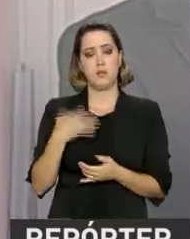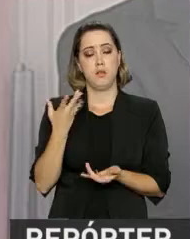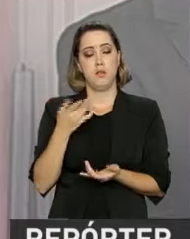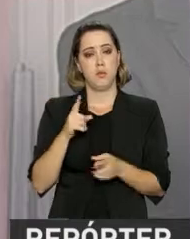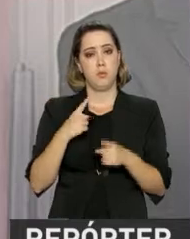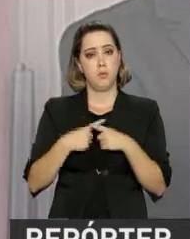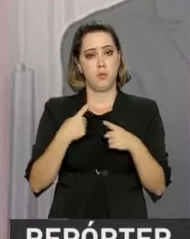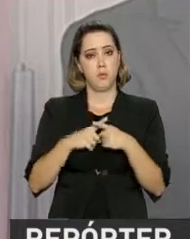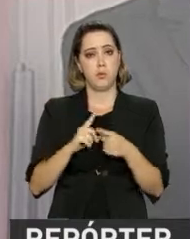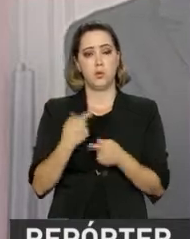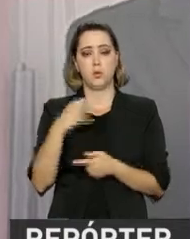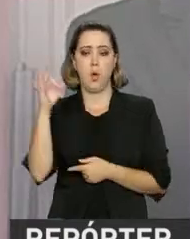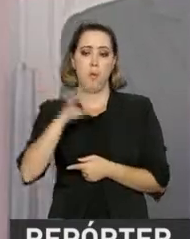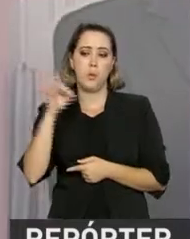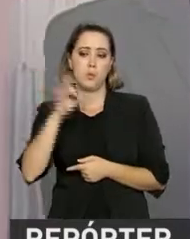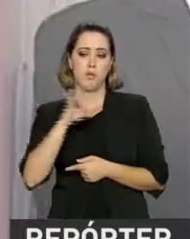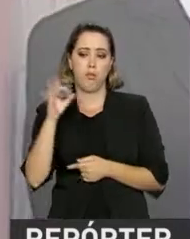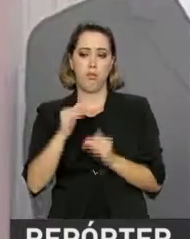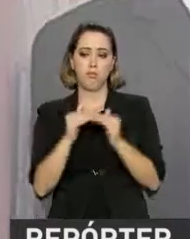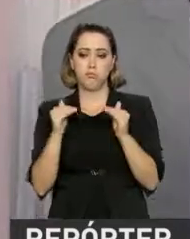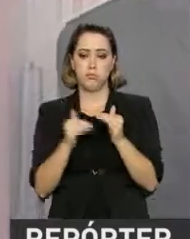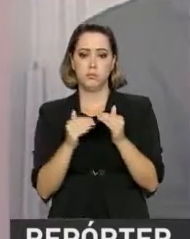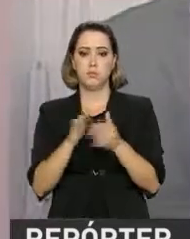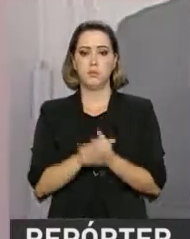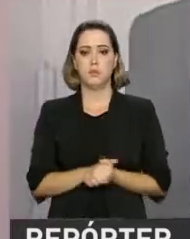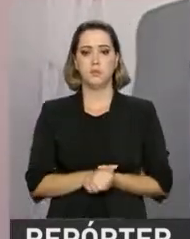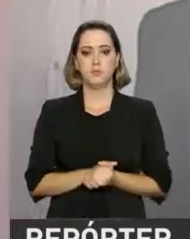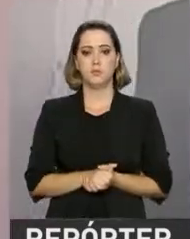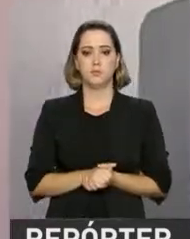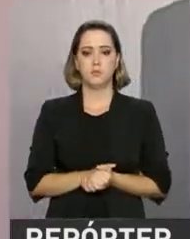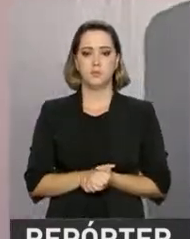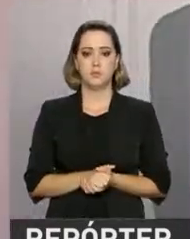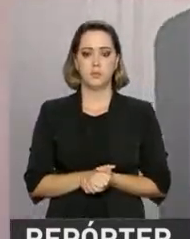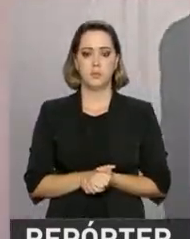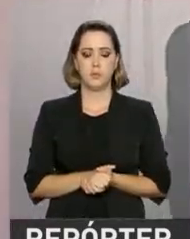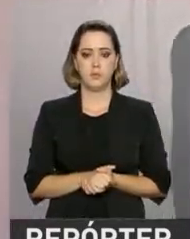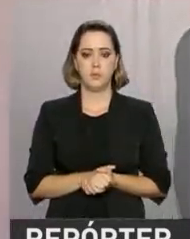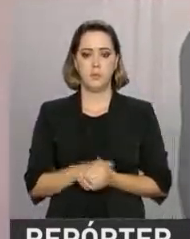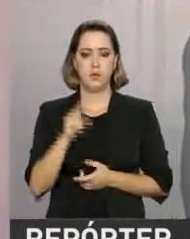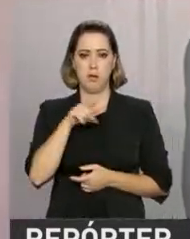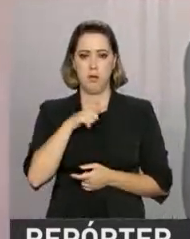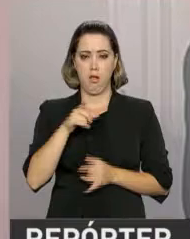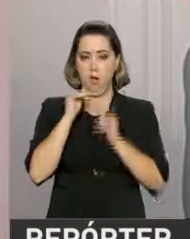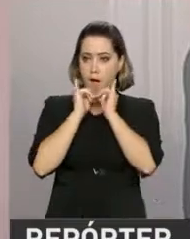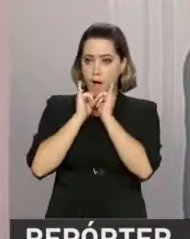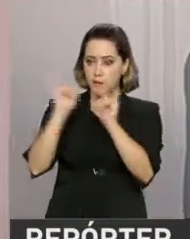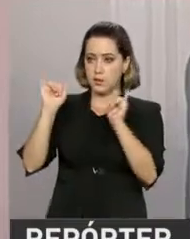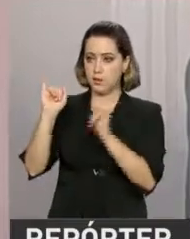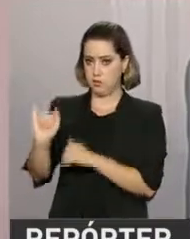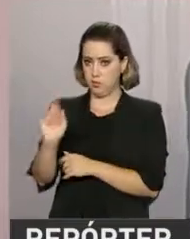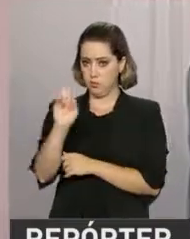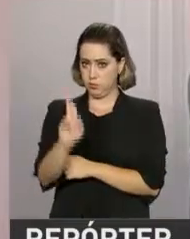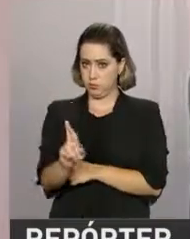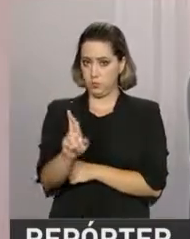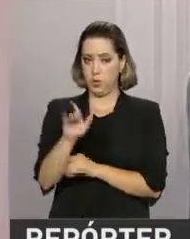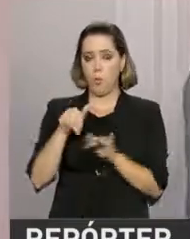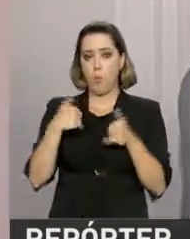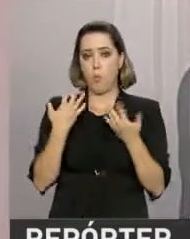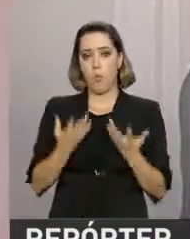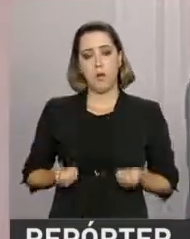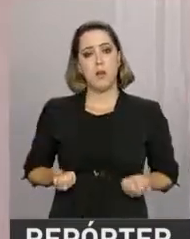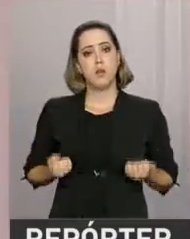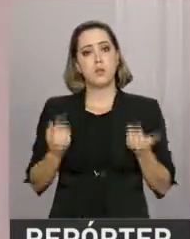só ressarce uma porcentagem pequena deste valor? Lá na parte da declaração para se lançar as